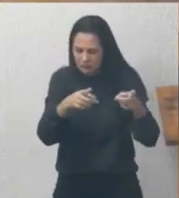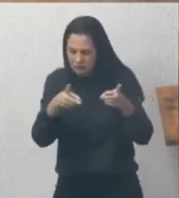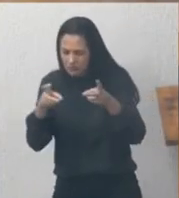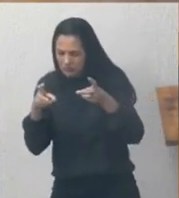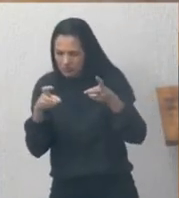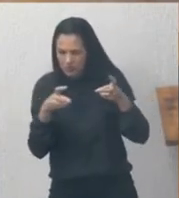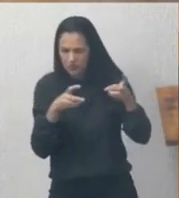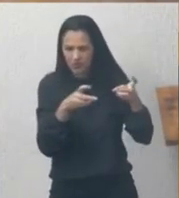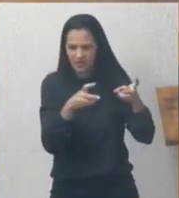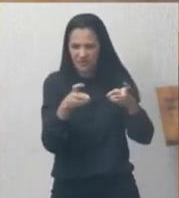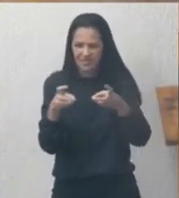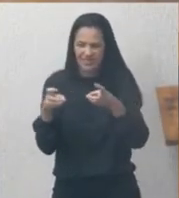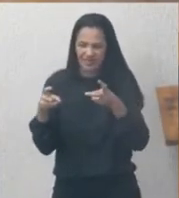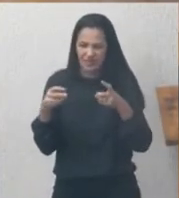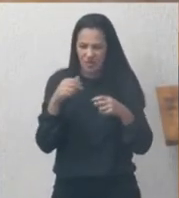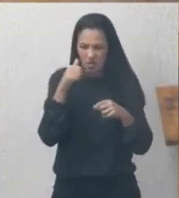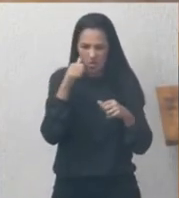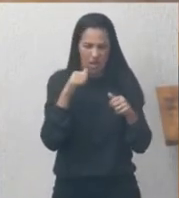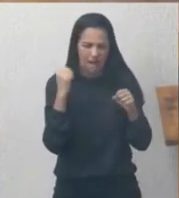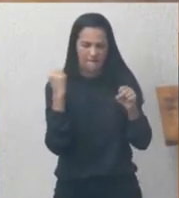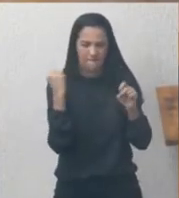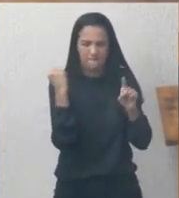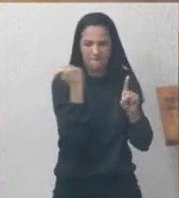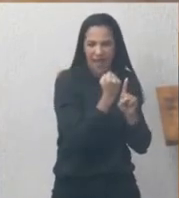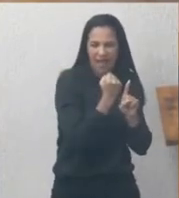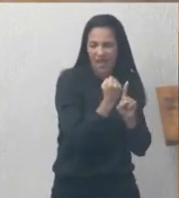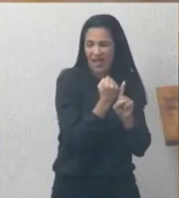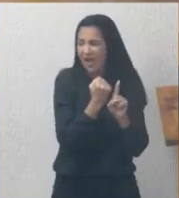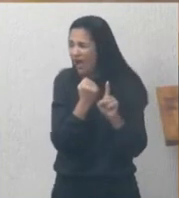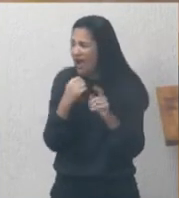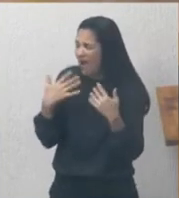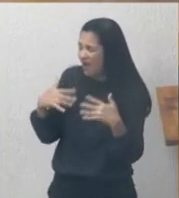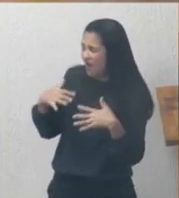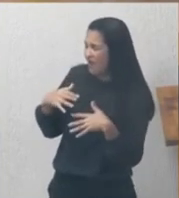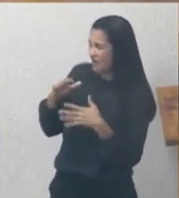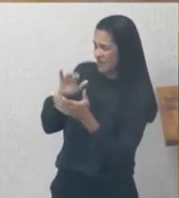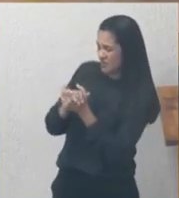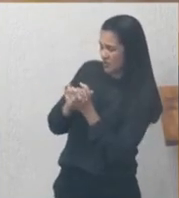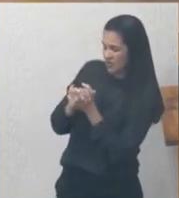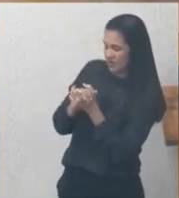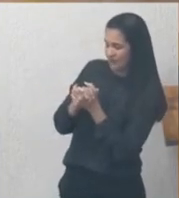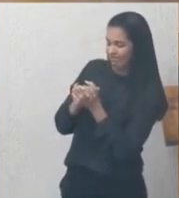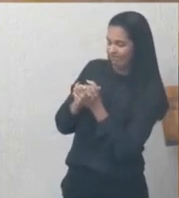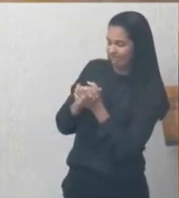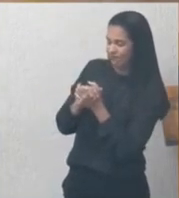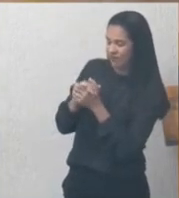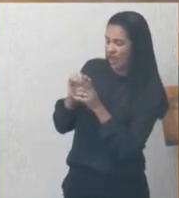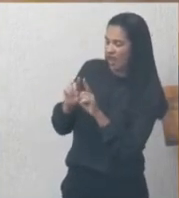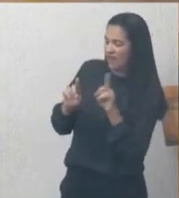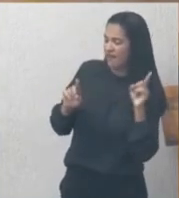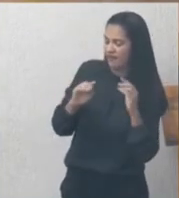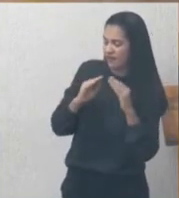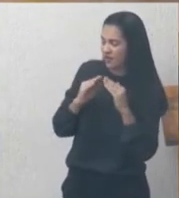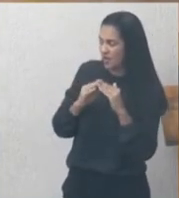ele reclama todo mundo é vítima né ele vai lá Reclama não olha porque minha esposa saiu me abandonou de casa tal você vai se sensibilizar com isso e vai